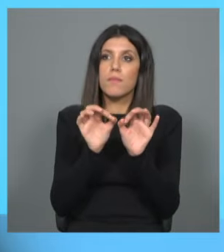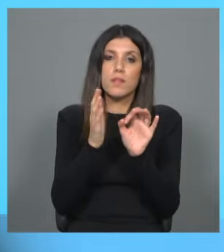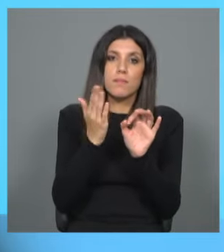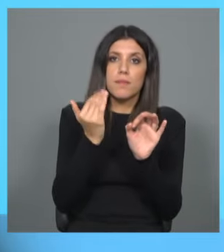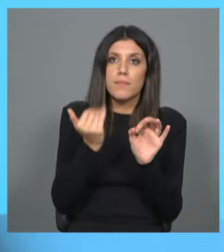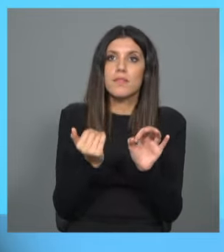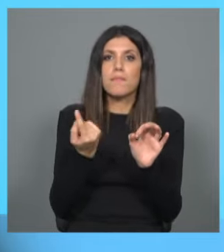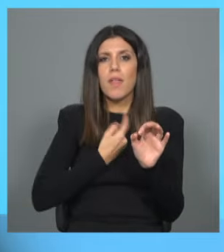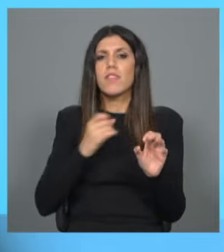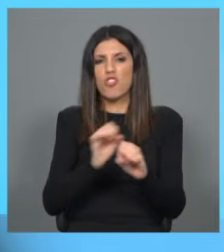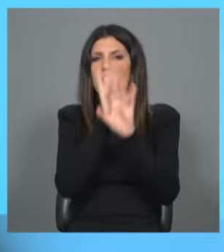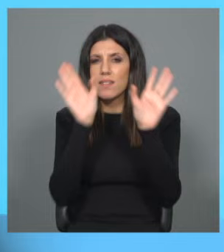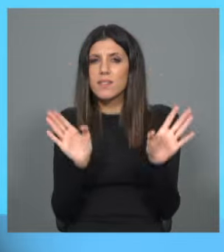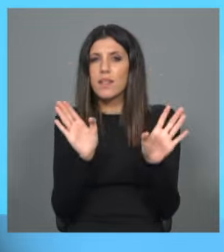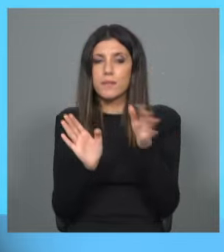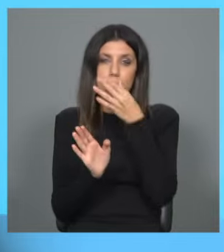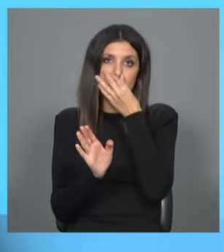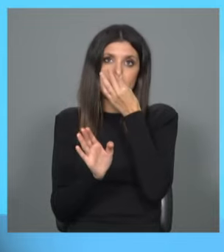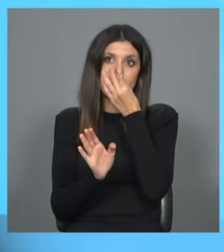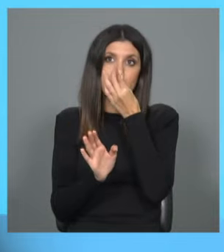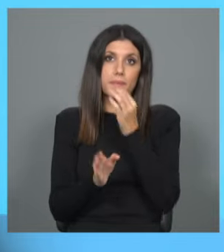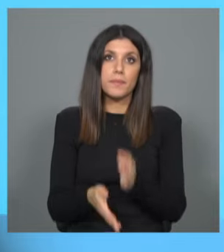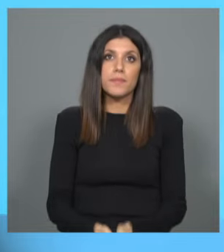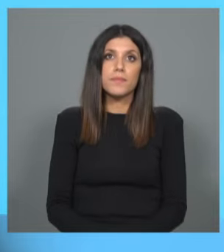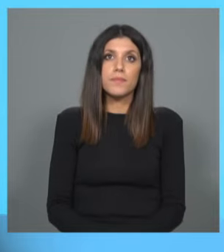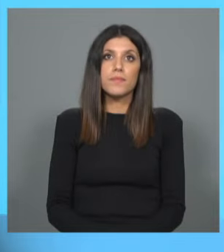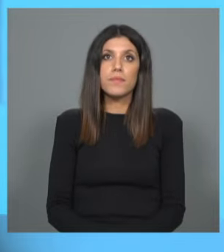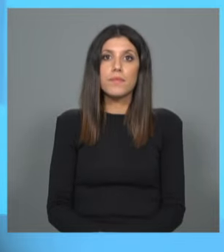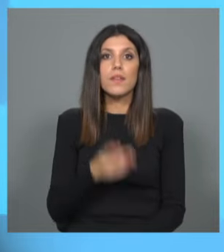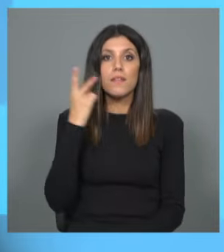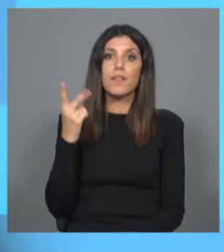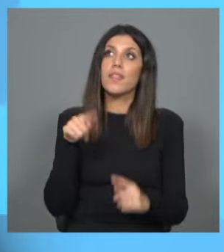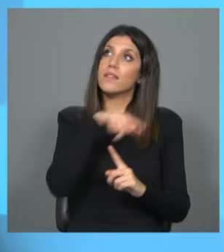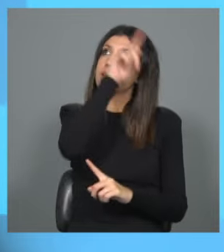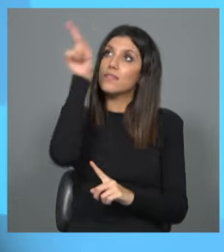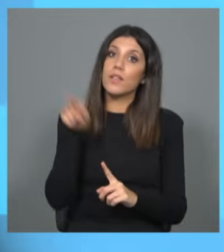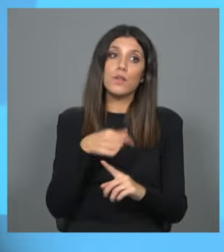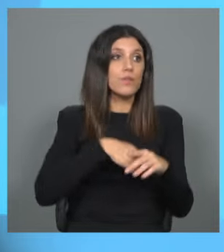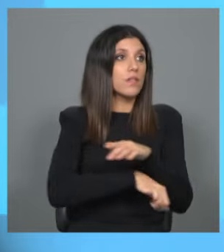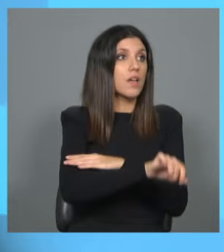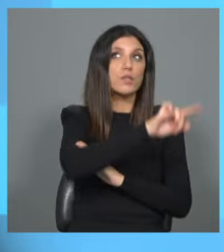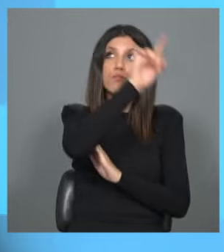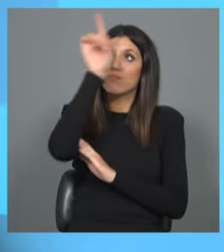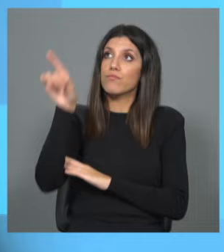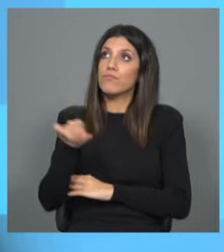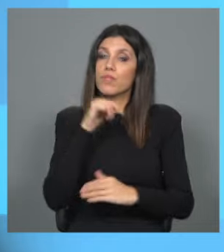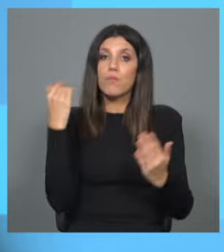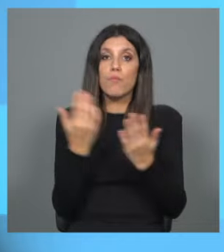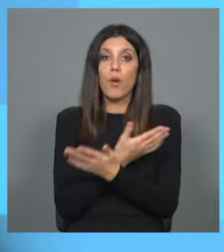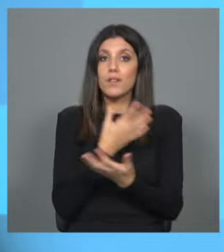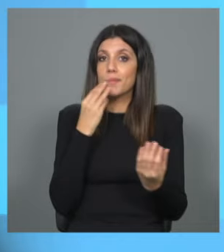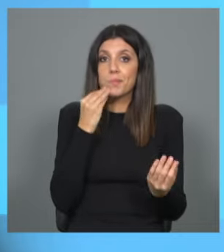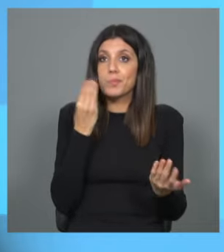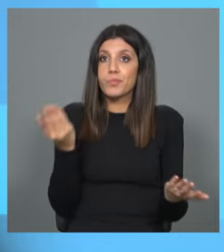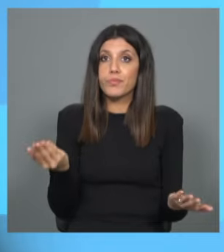de facto, respeitando até o ciclo natural da vida, chega um momento que é o momento da morte. Sim. E